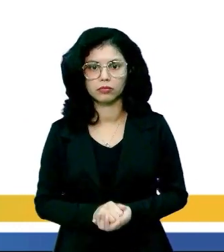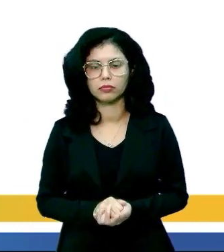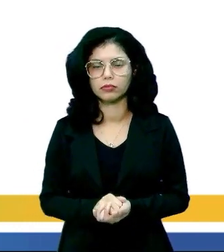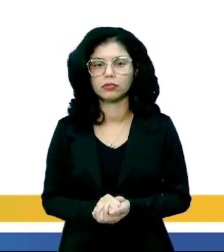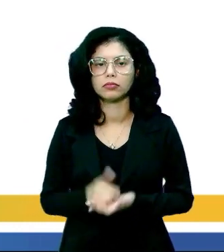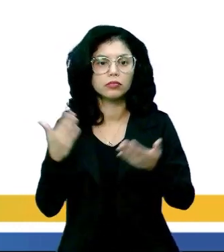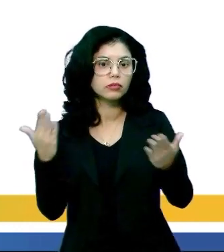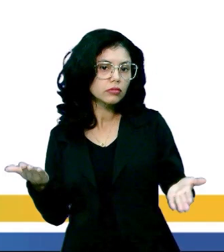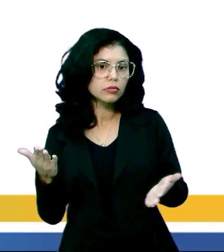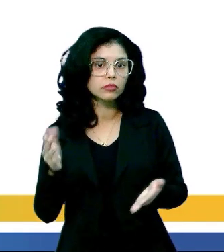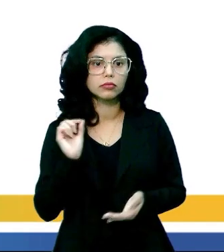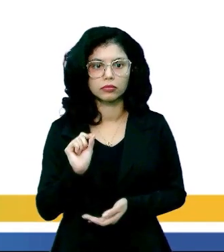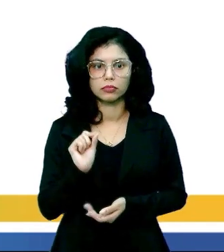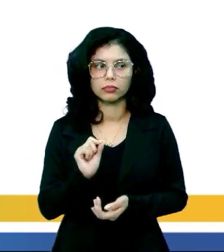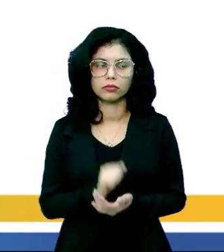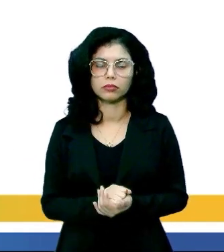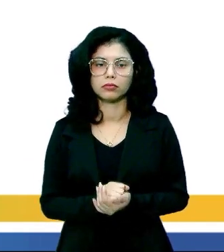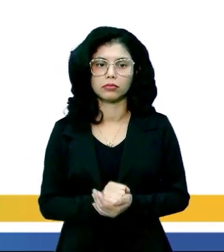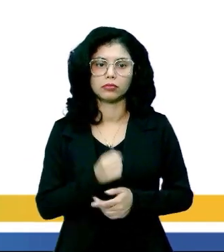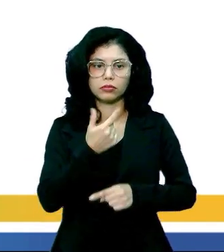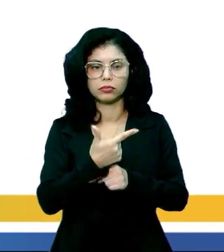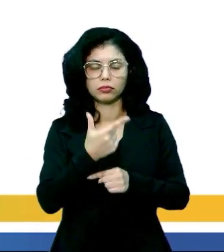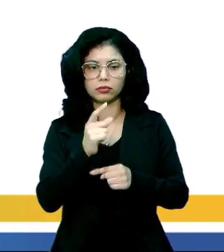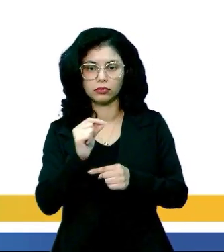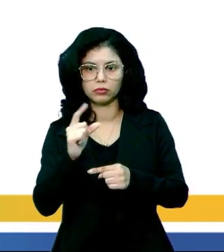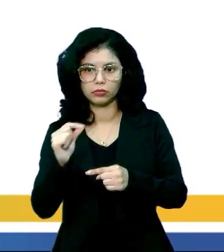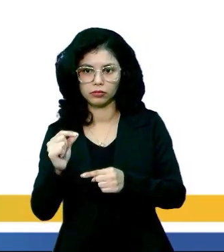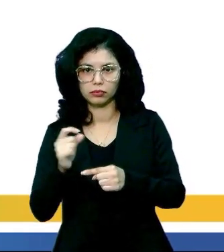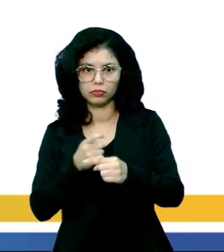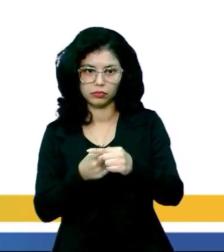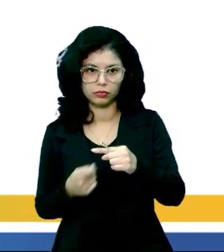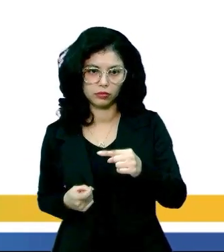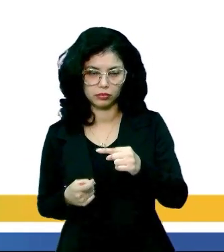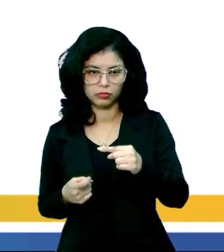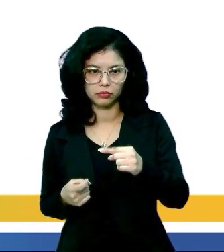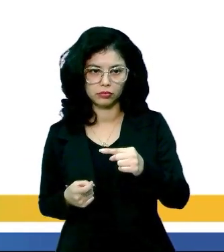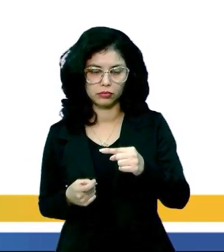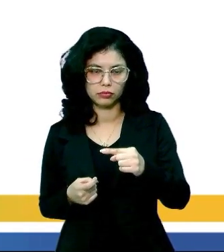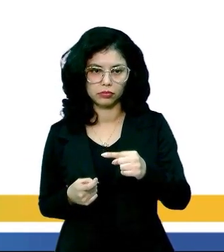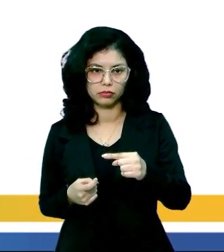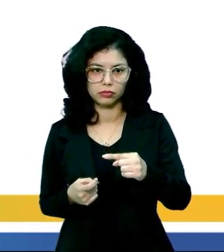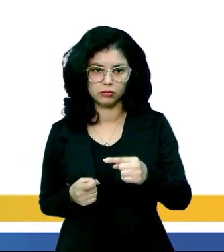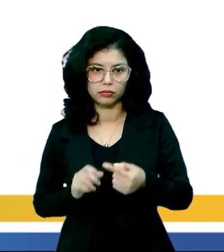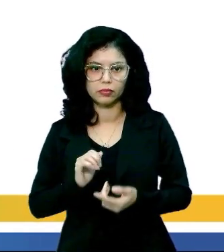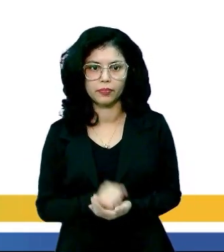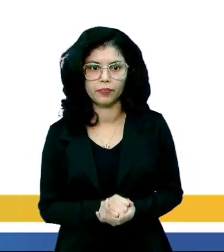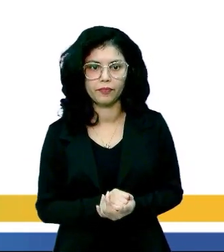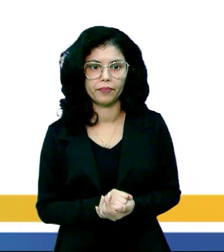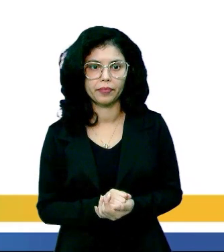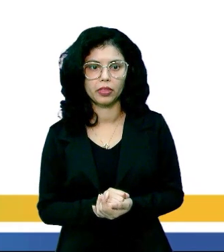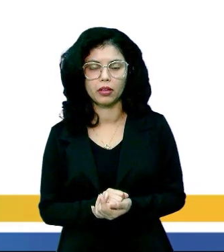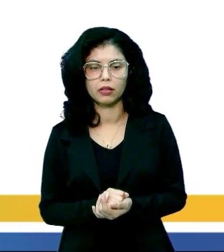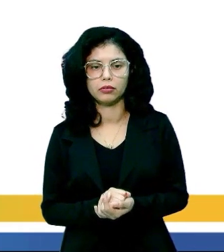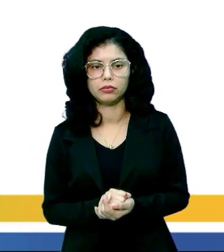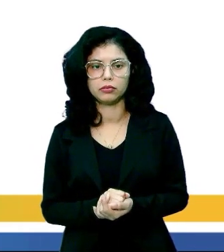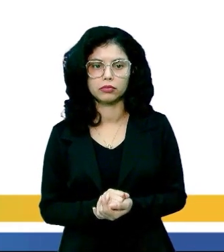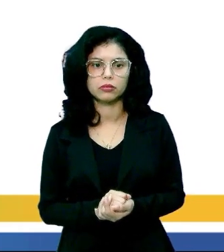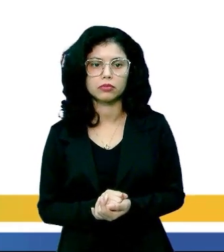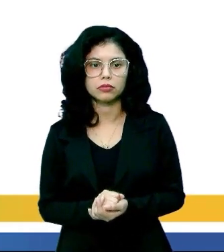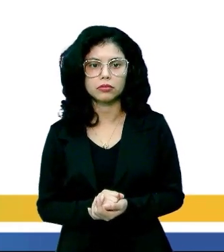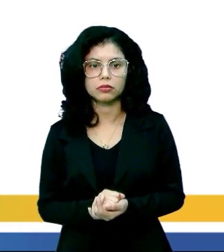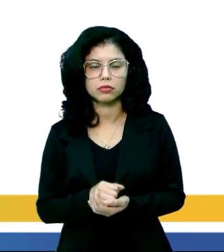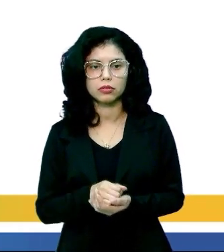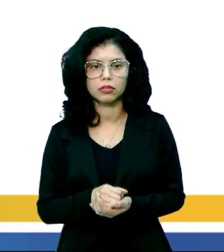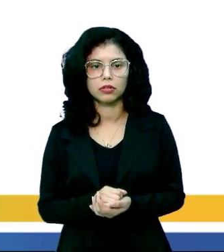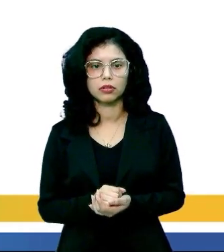funcionários. Então, nós temos aí uma fração no primeiro momento. Nós vamos trabalhar